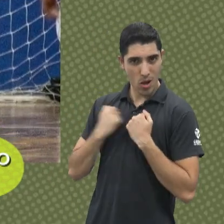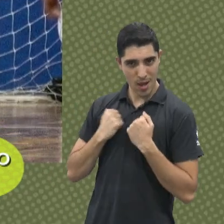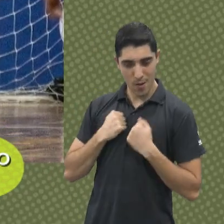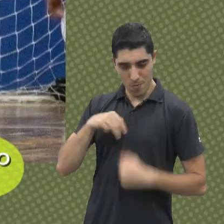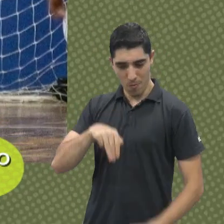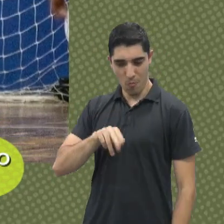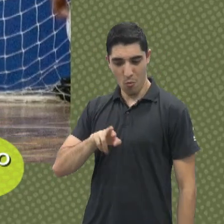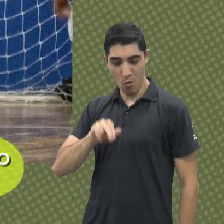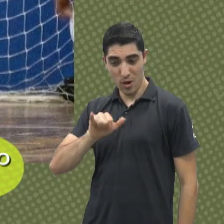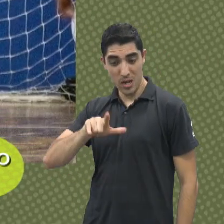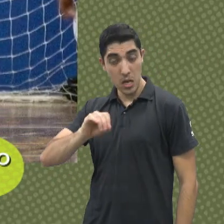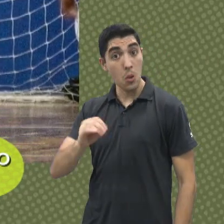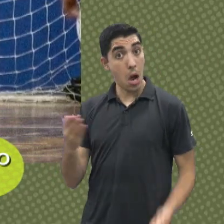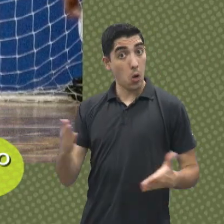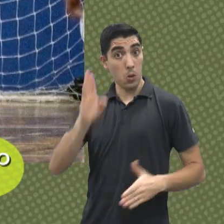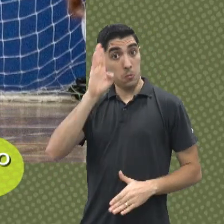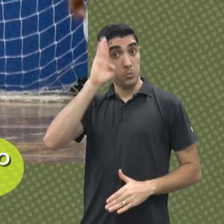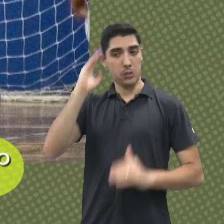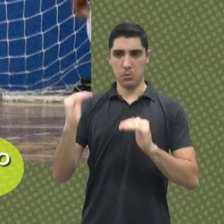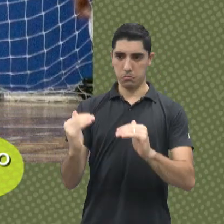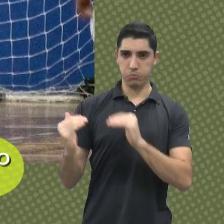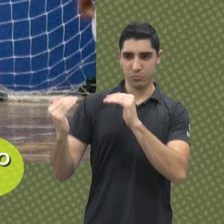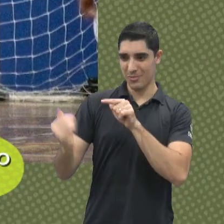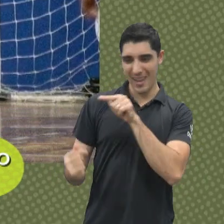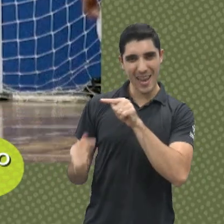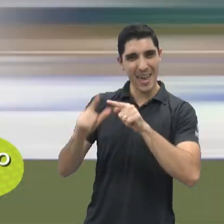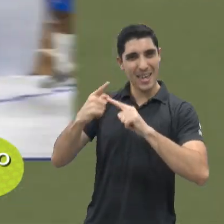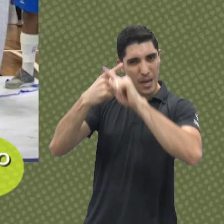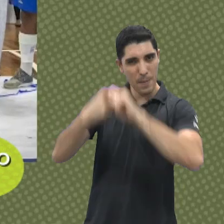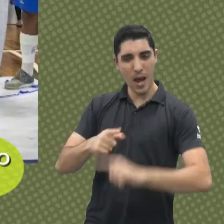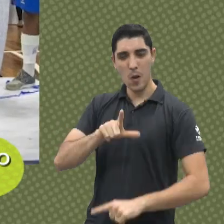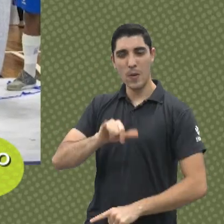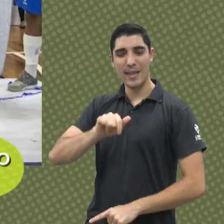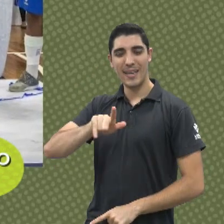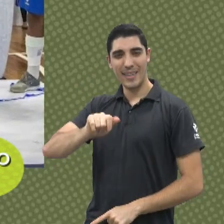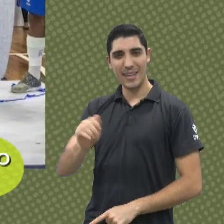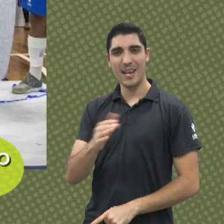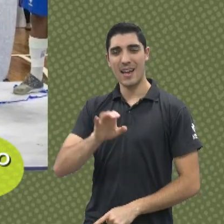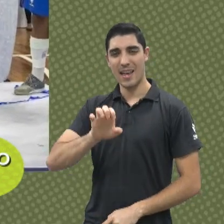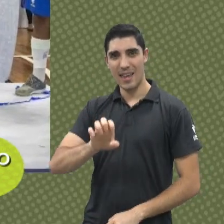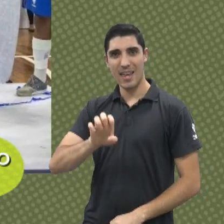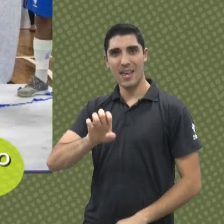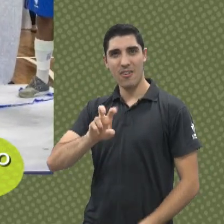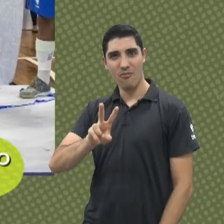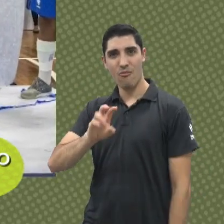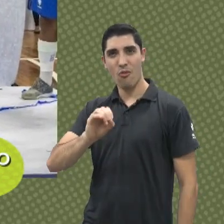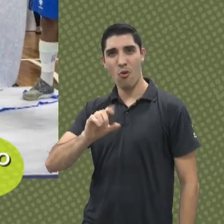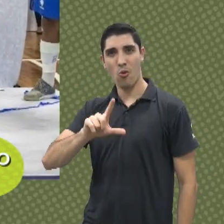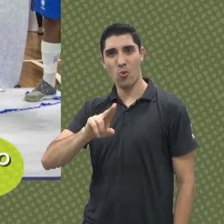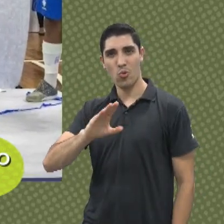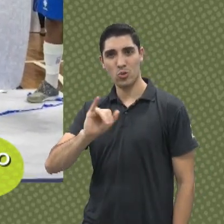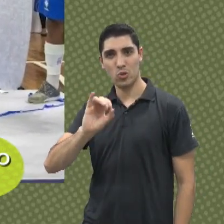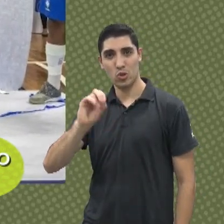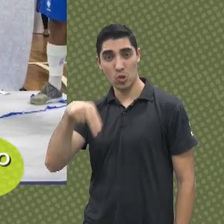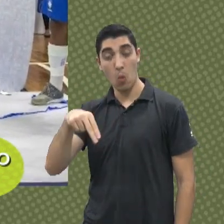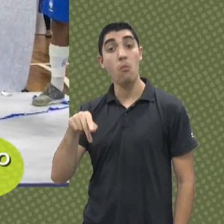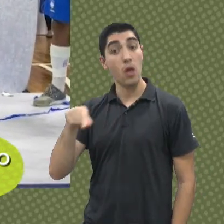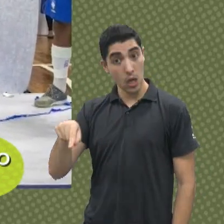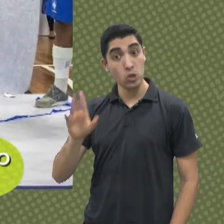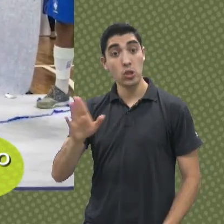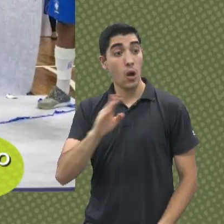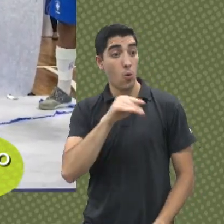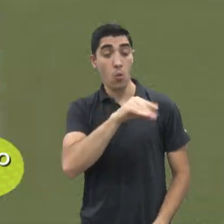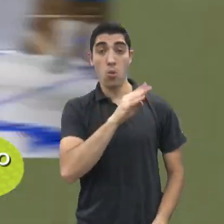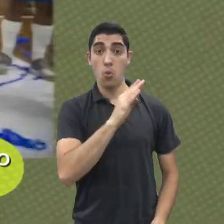jogo da Liga Evolucion e acabou tendo aí um destaque na competição, foi puxado para o time de cima, o time adulto,